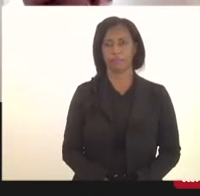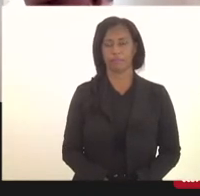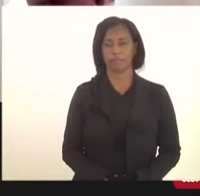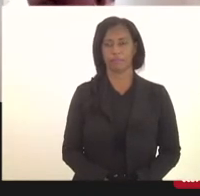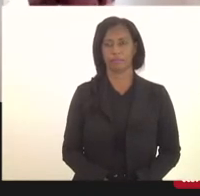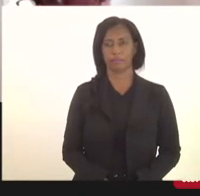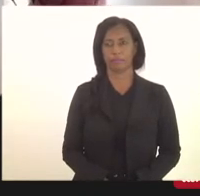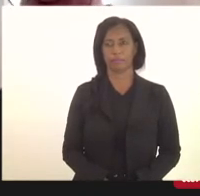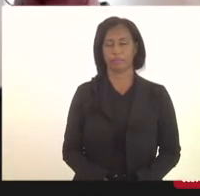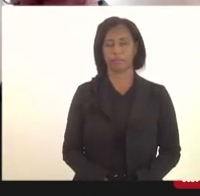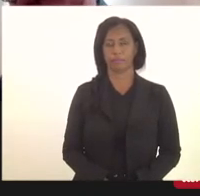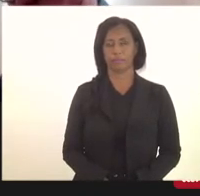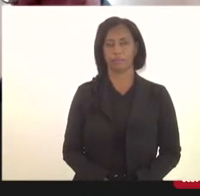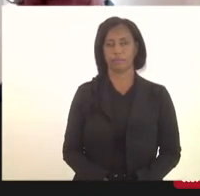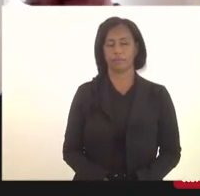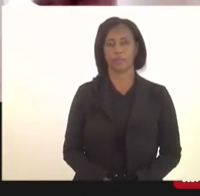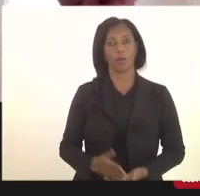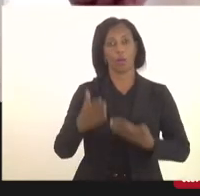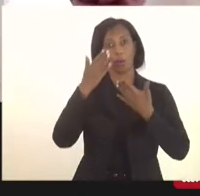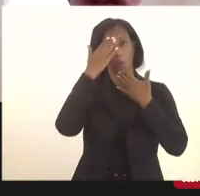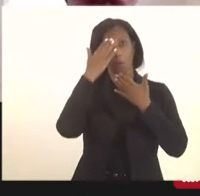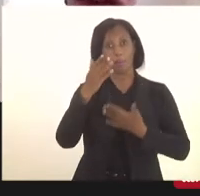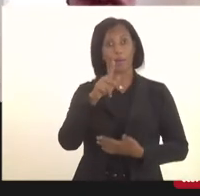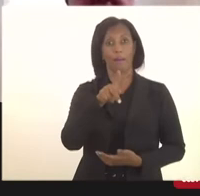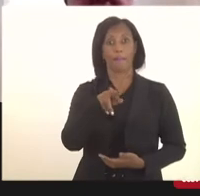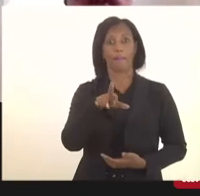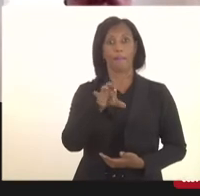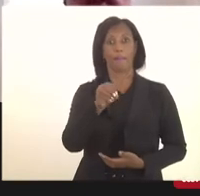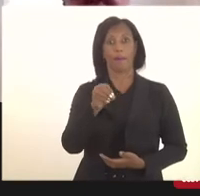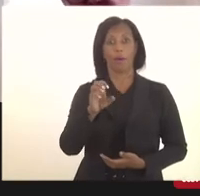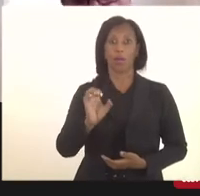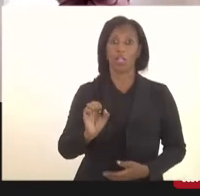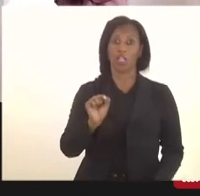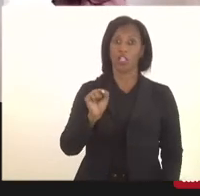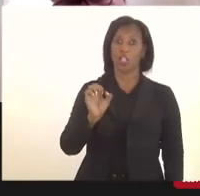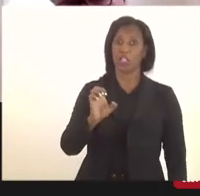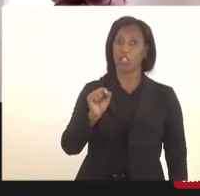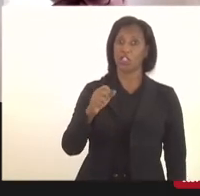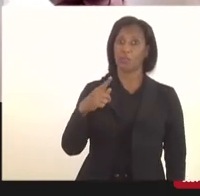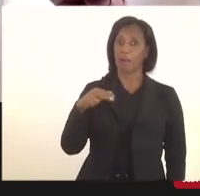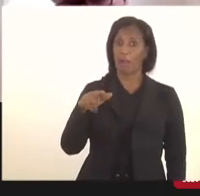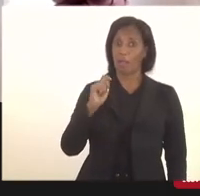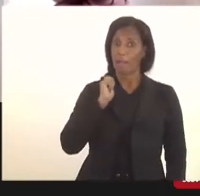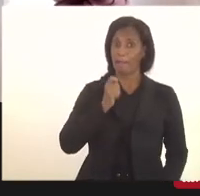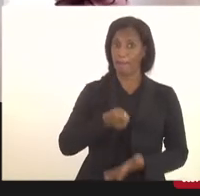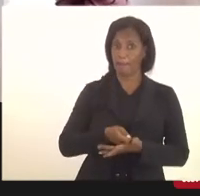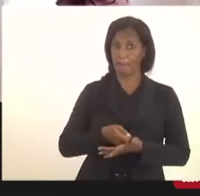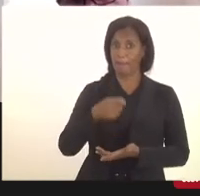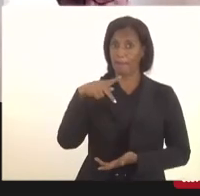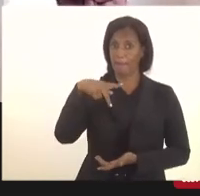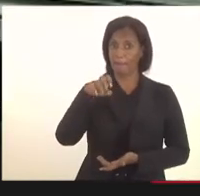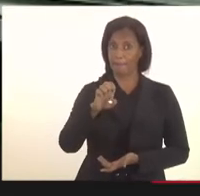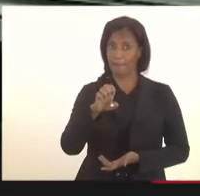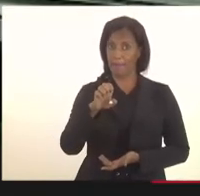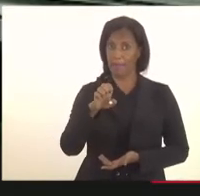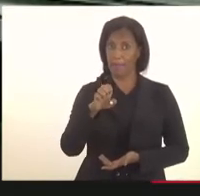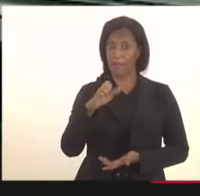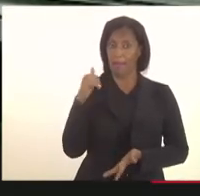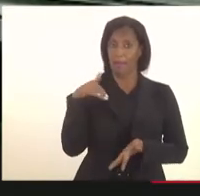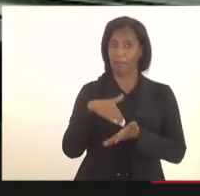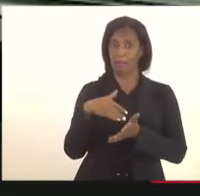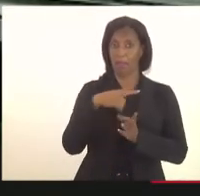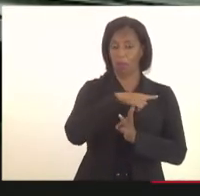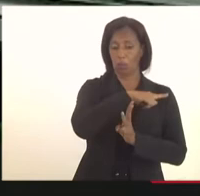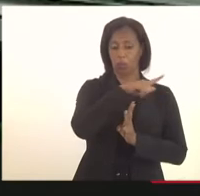Muito obrigado. Doutor Paulo, está aí a informação que Espadart pagou PE até o primeiro trimestre